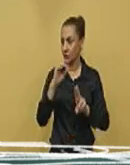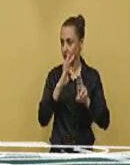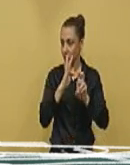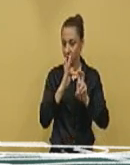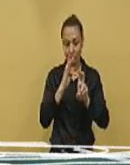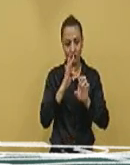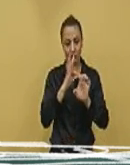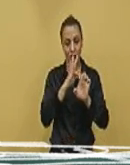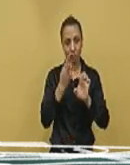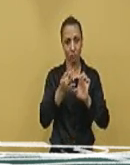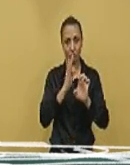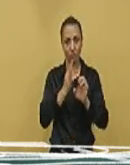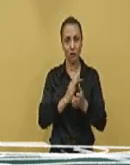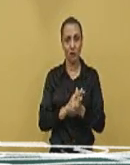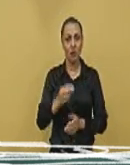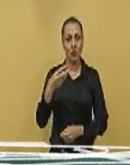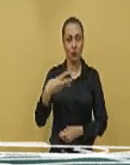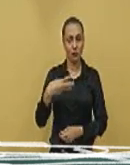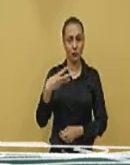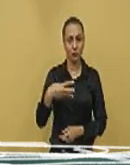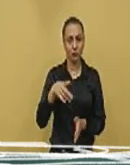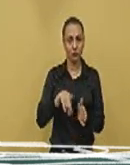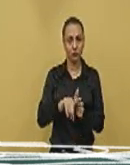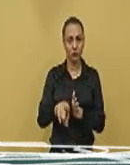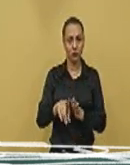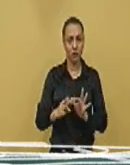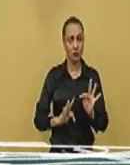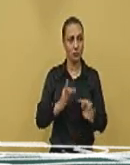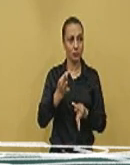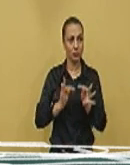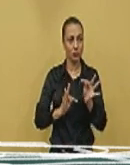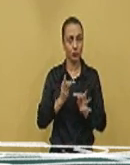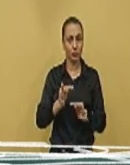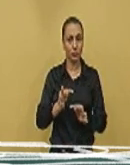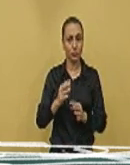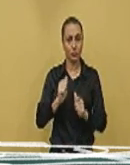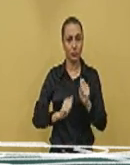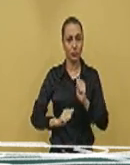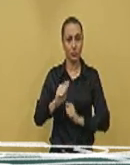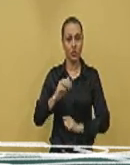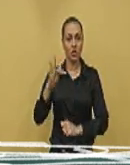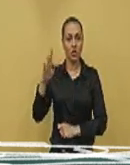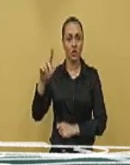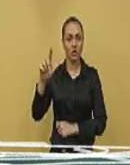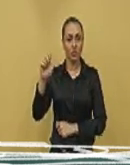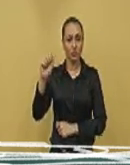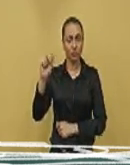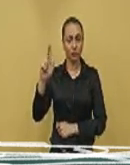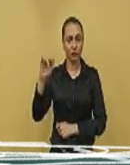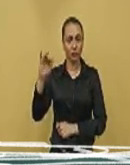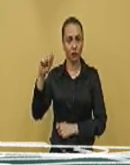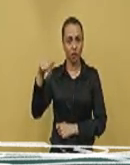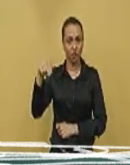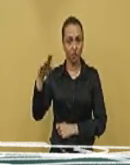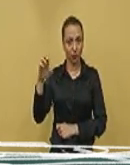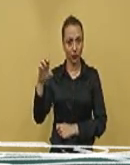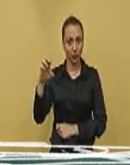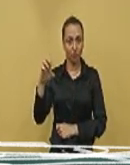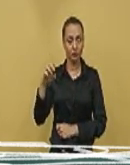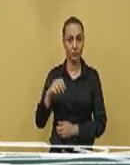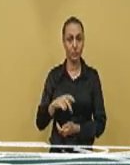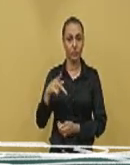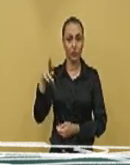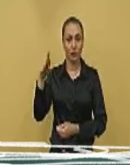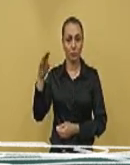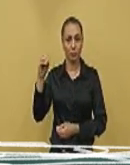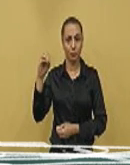E o terceiro a fazer a pergunta é a técnica administrativa Flaviana Miranda, da PROEX.